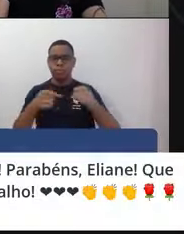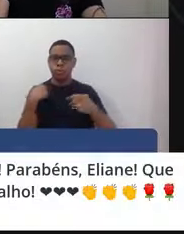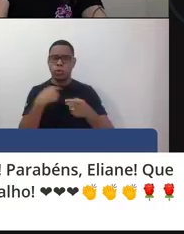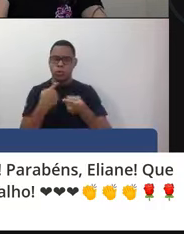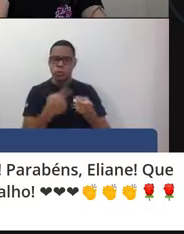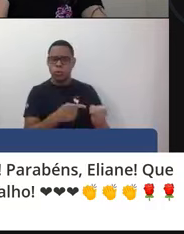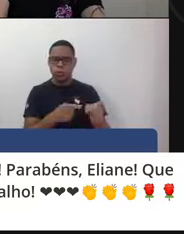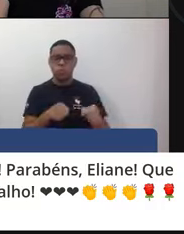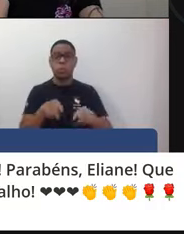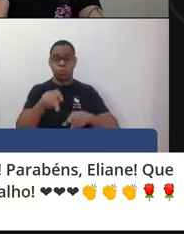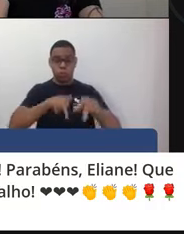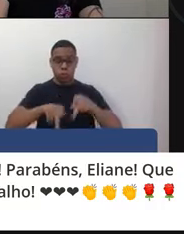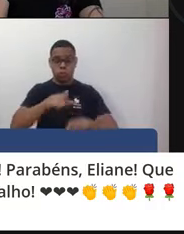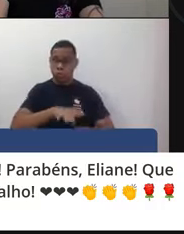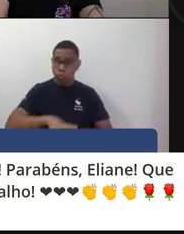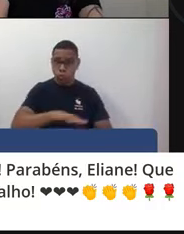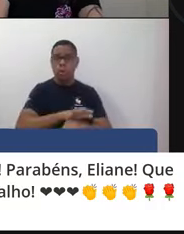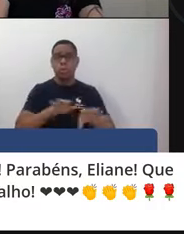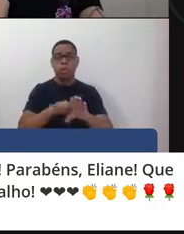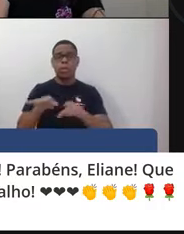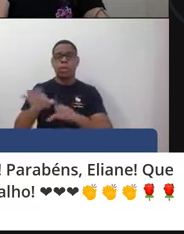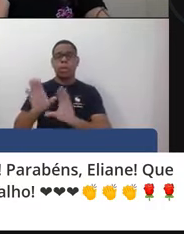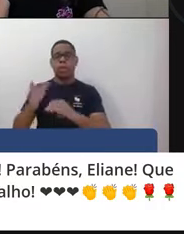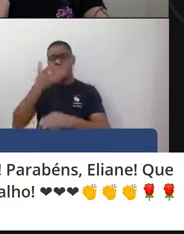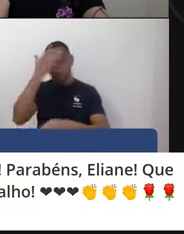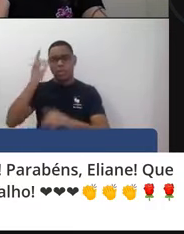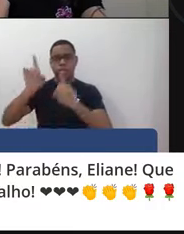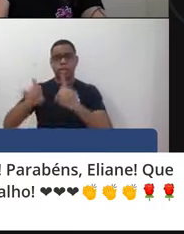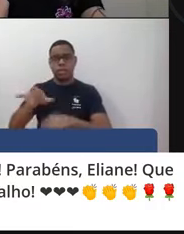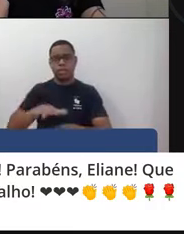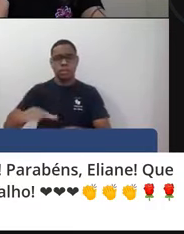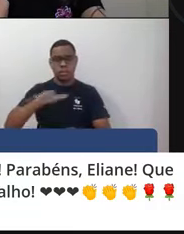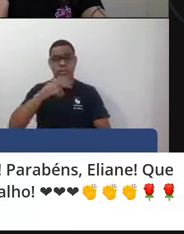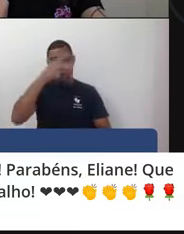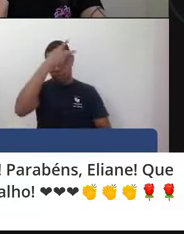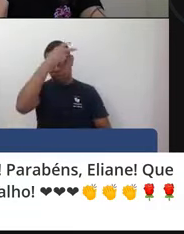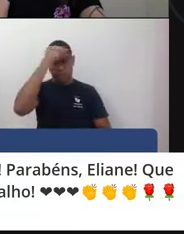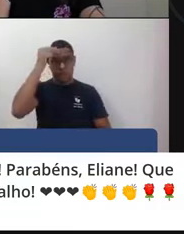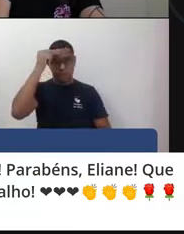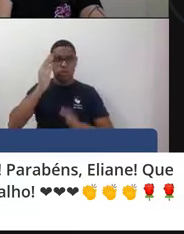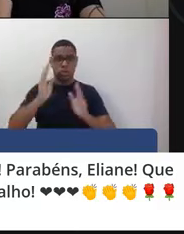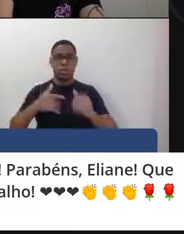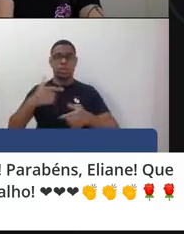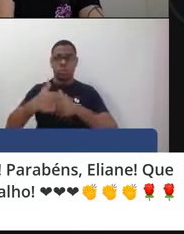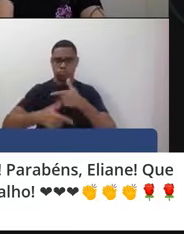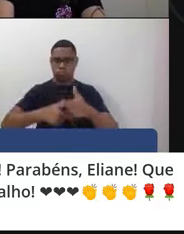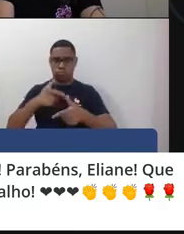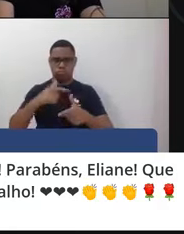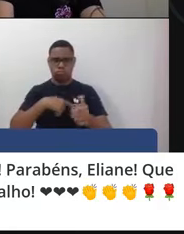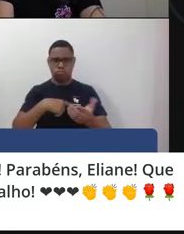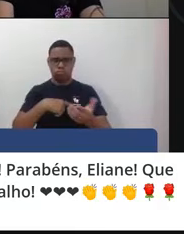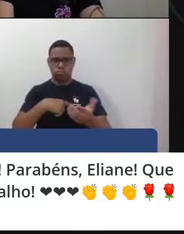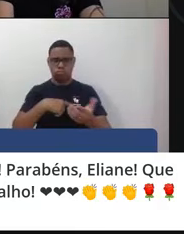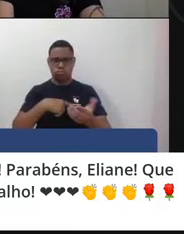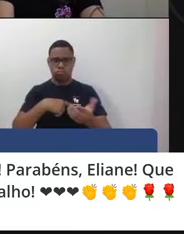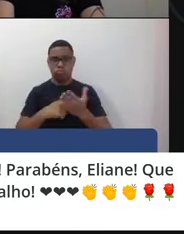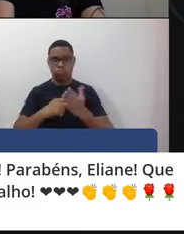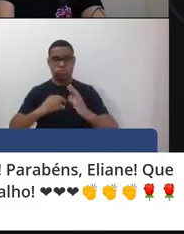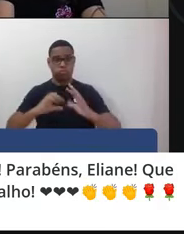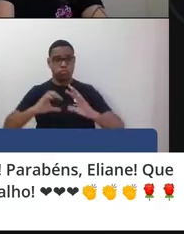em geral e na população com deficiência em particular, né? A Prefeitura tem feito ações transversais que atingem todo mundo,